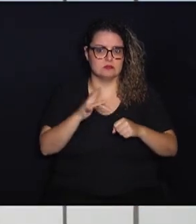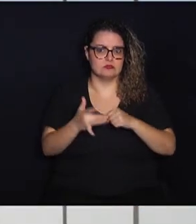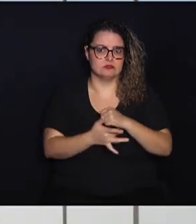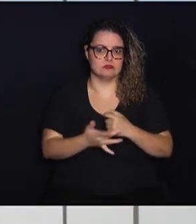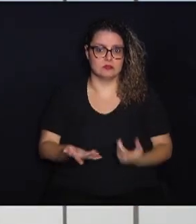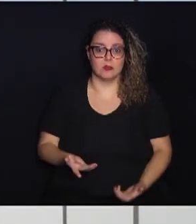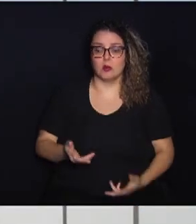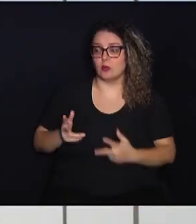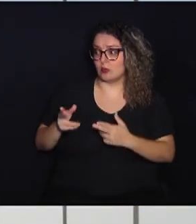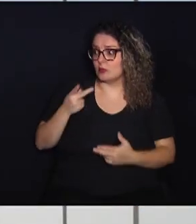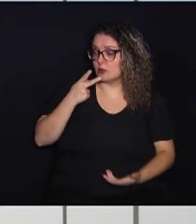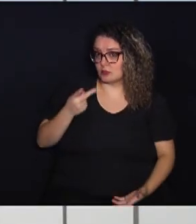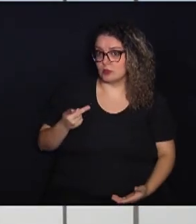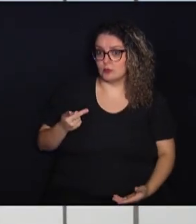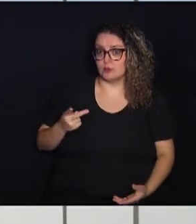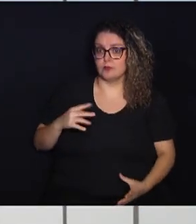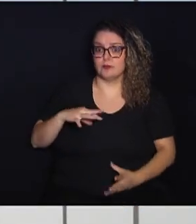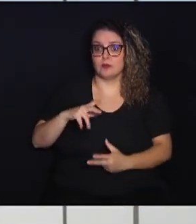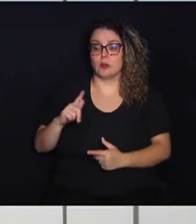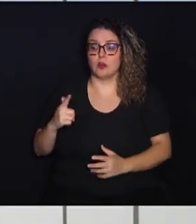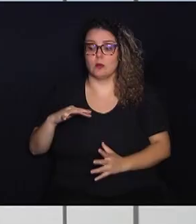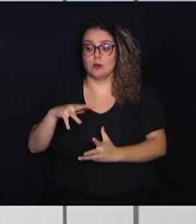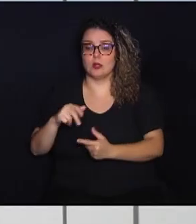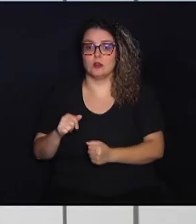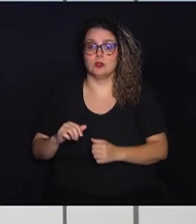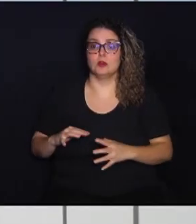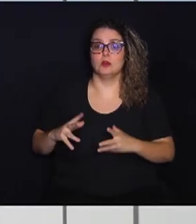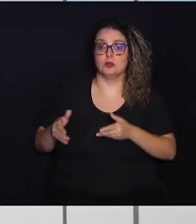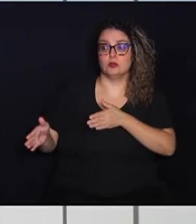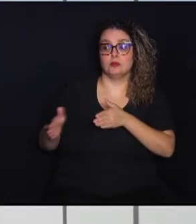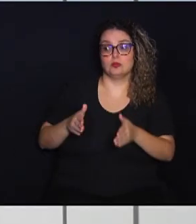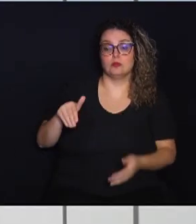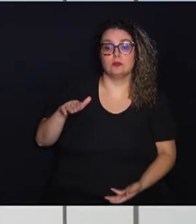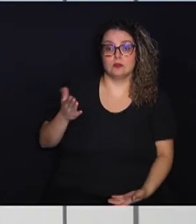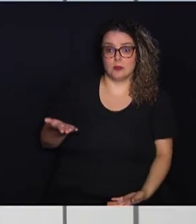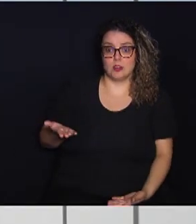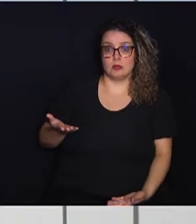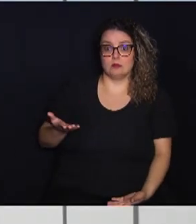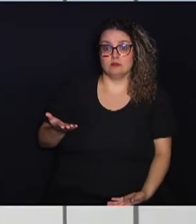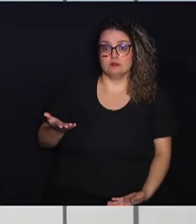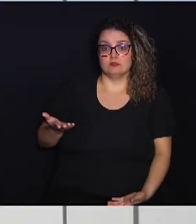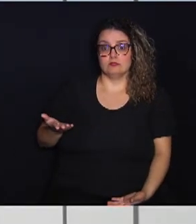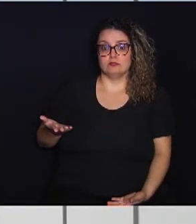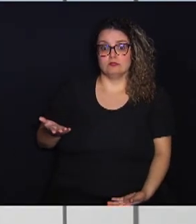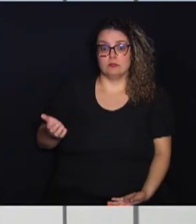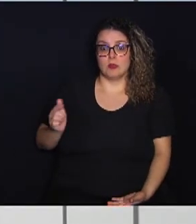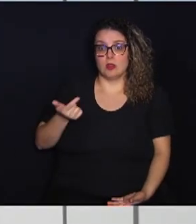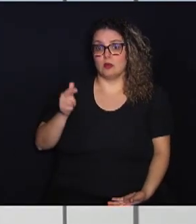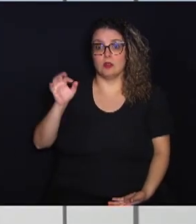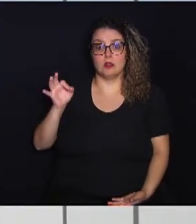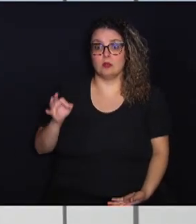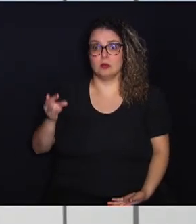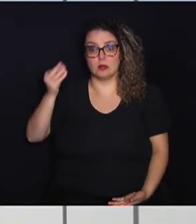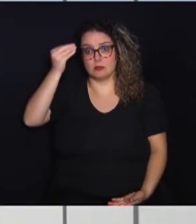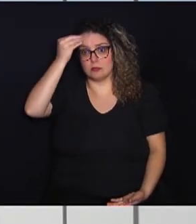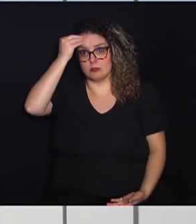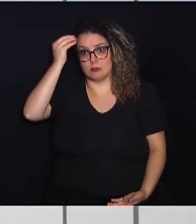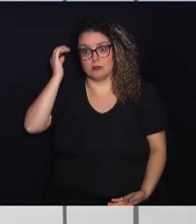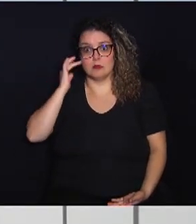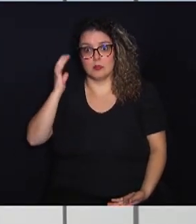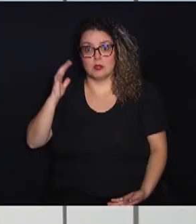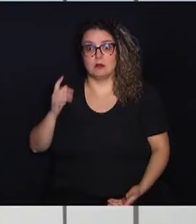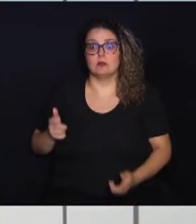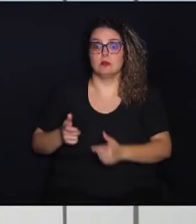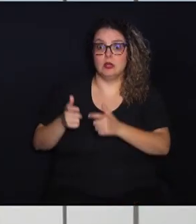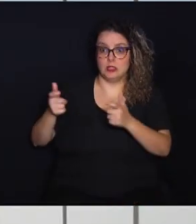Novamente, como eu disse, o mundo globalizou. Tudo está mais acessível. Praticamente, eu não tenho essa porcentagem em mente, mas eu imagino que a grande